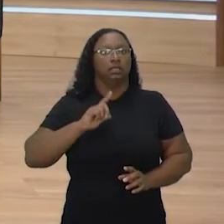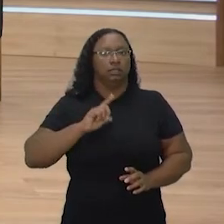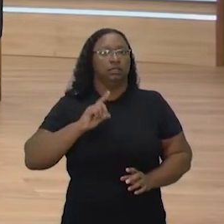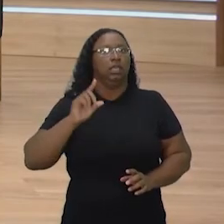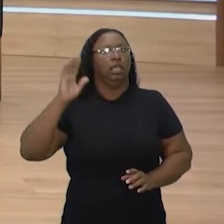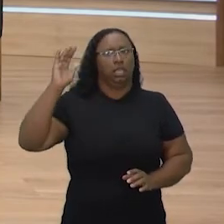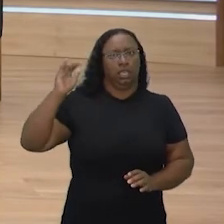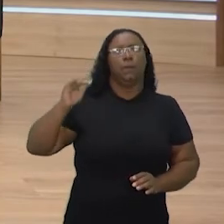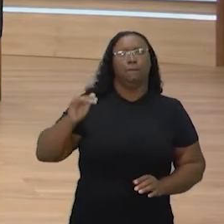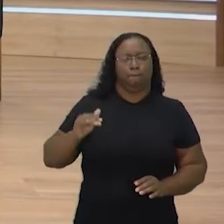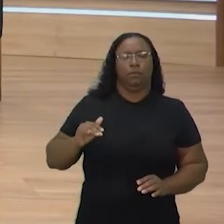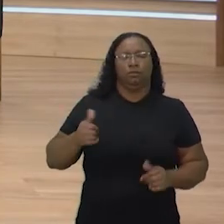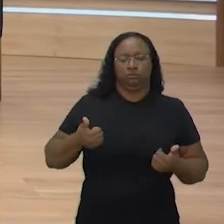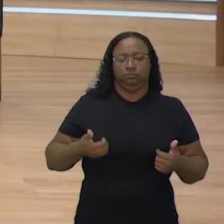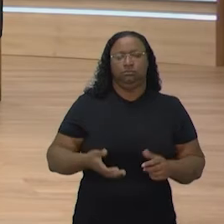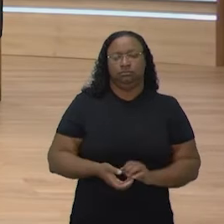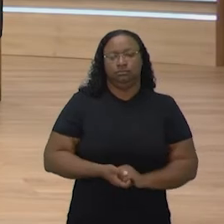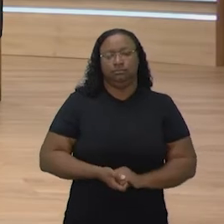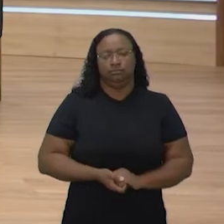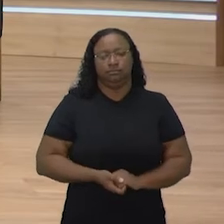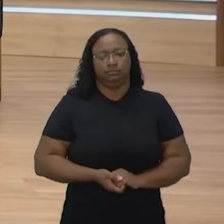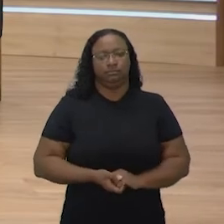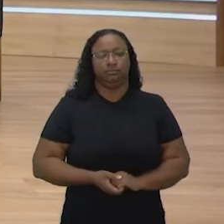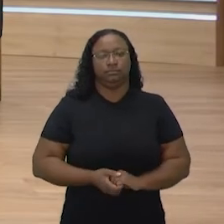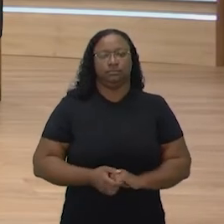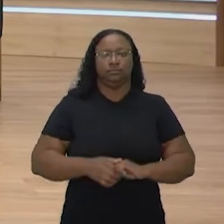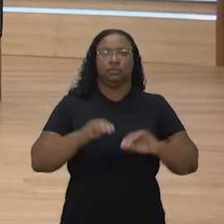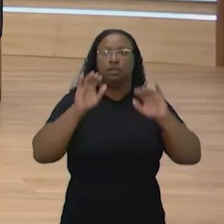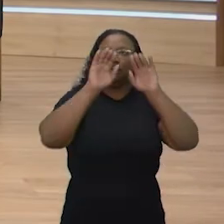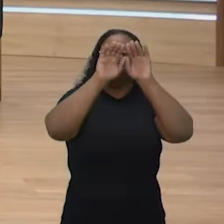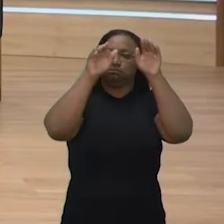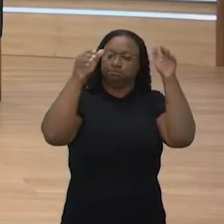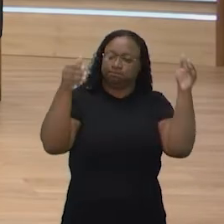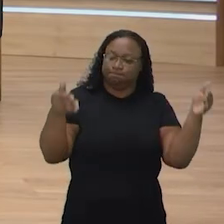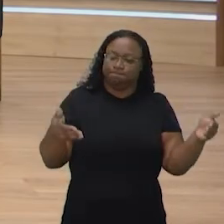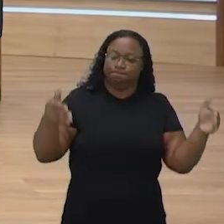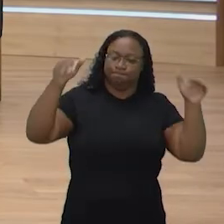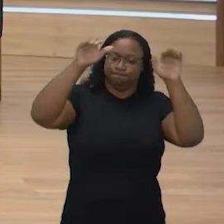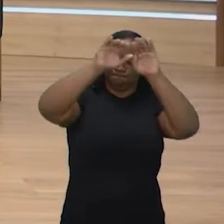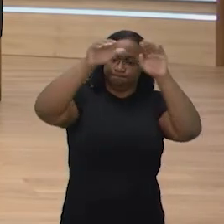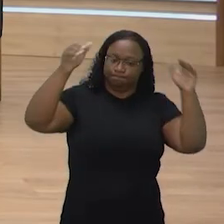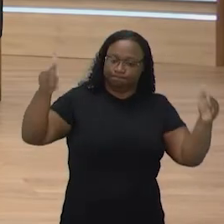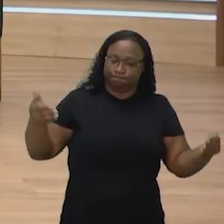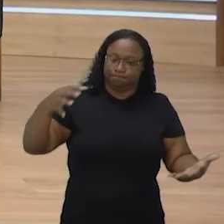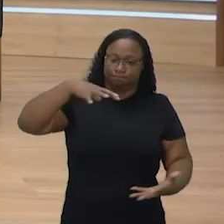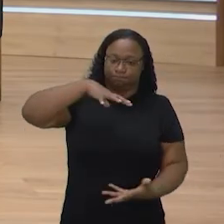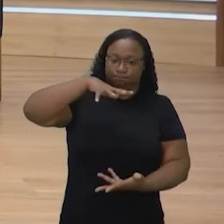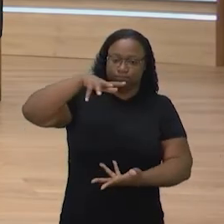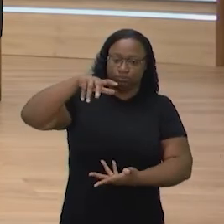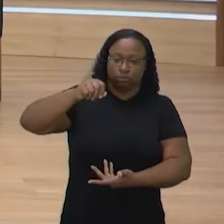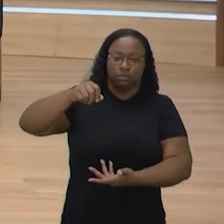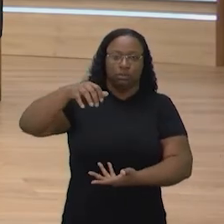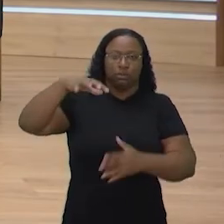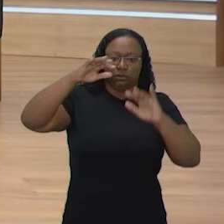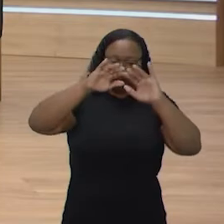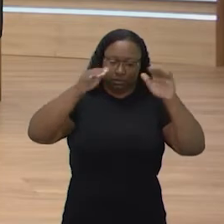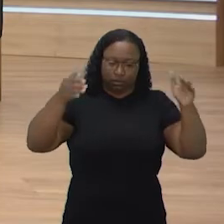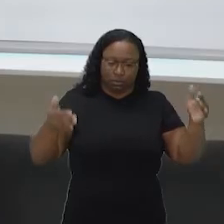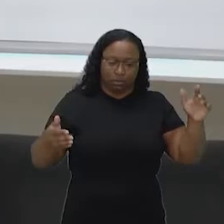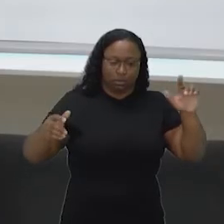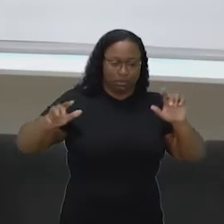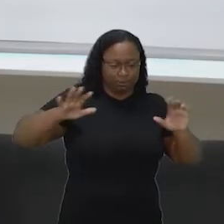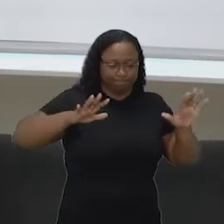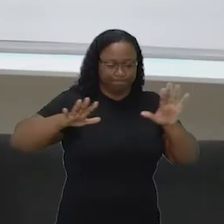Tá. É uma atmosfera controlada, né? Entendi. Na ausência,